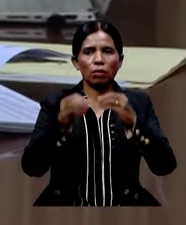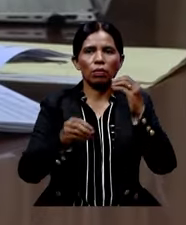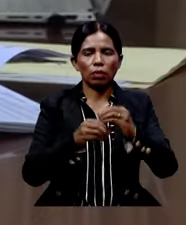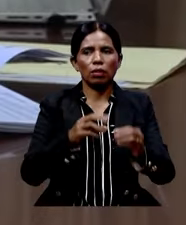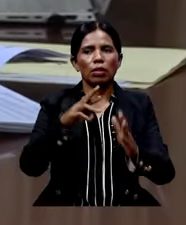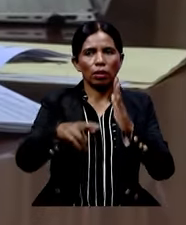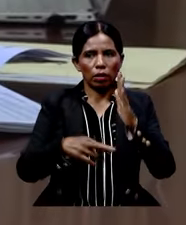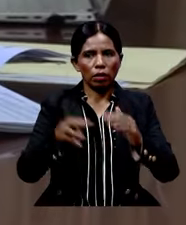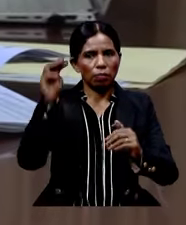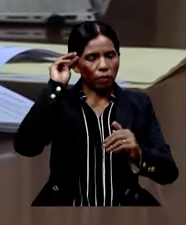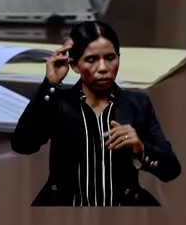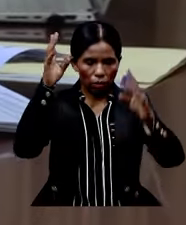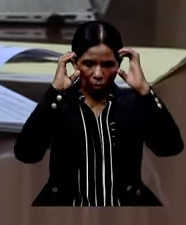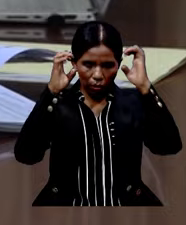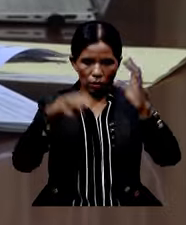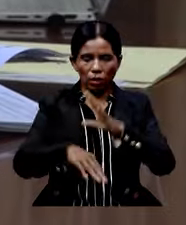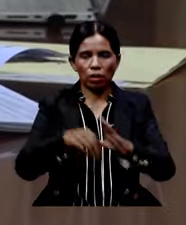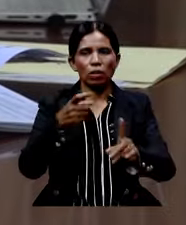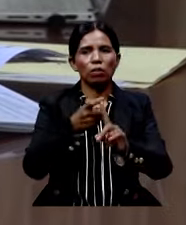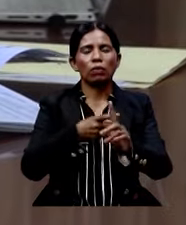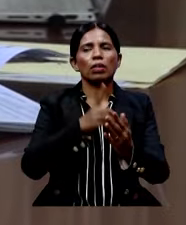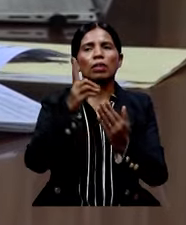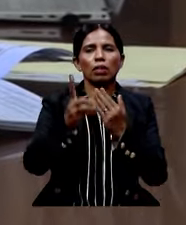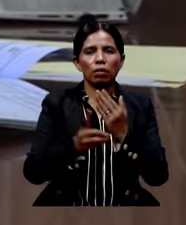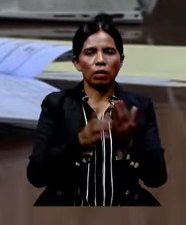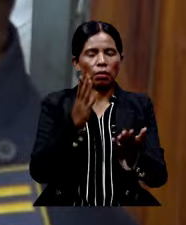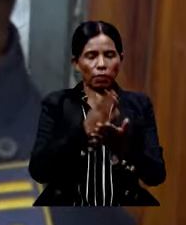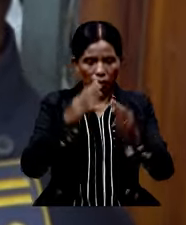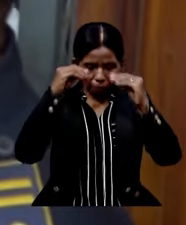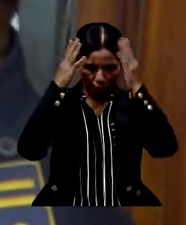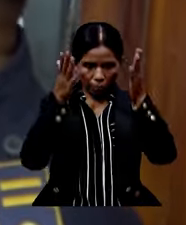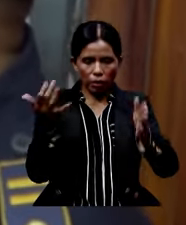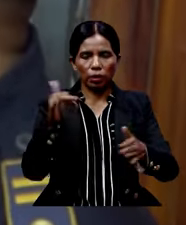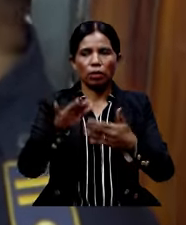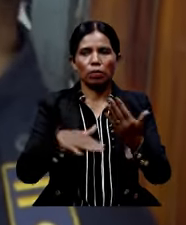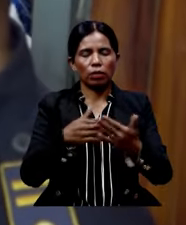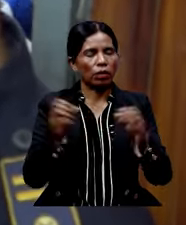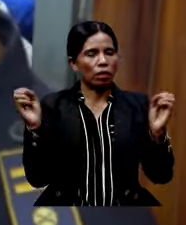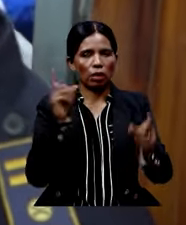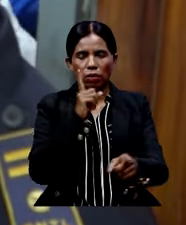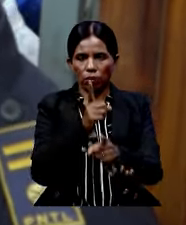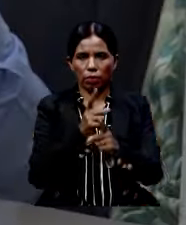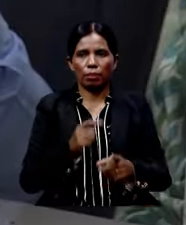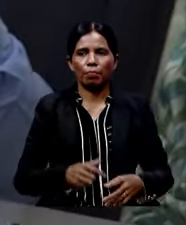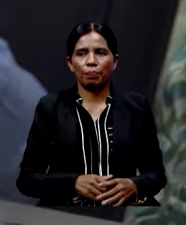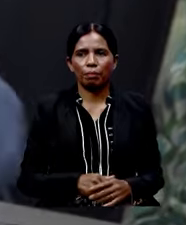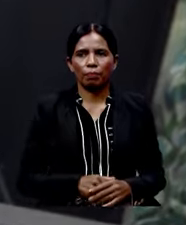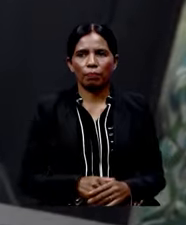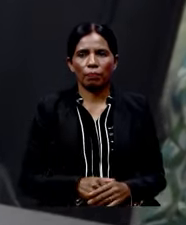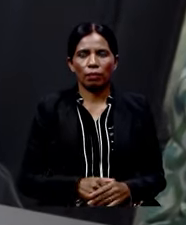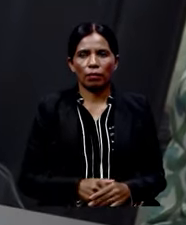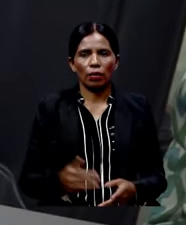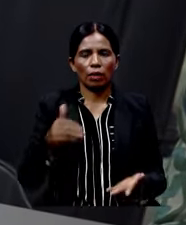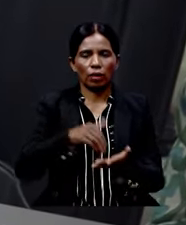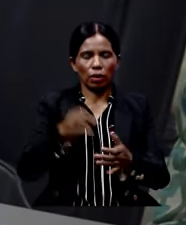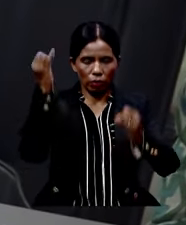circular nebe Ministério da Educação hasai e a fulan de dezembro o de para professor parciais será ne, lalos. Dalam rutan